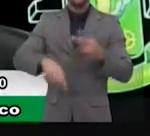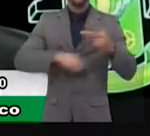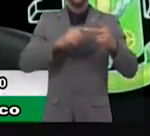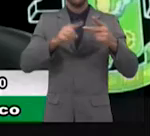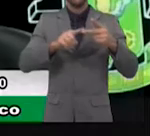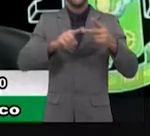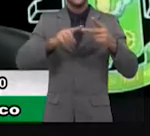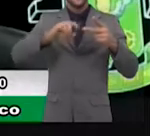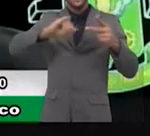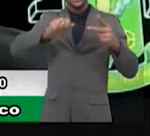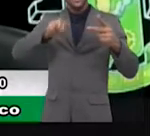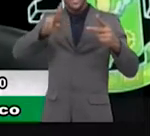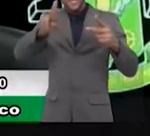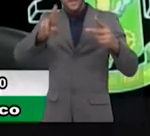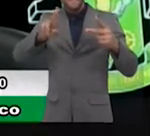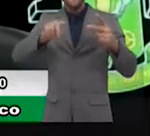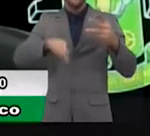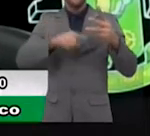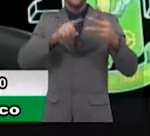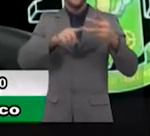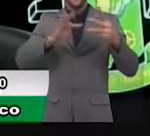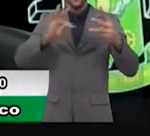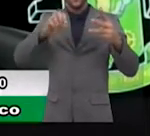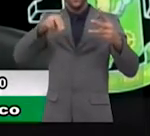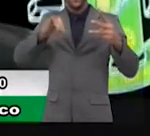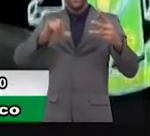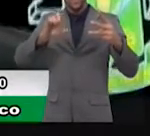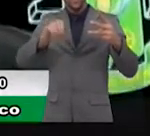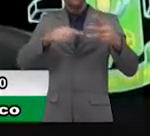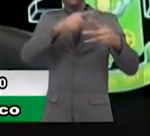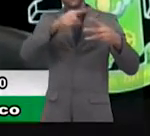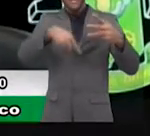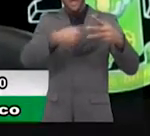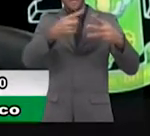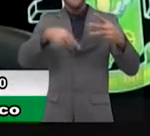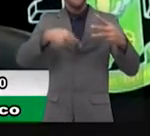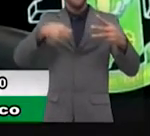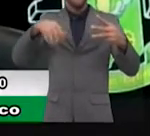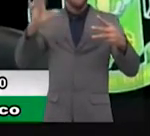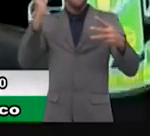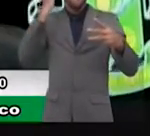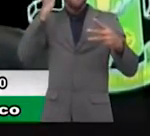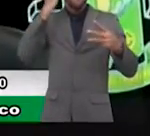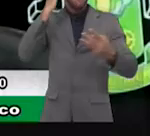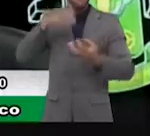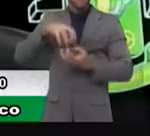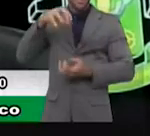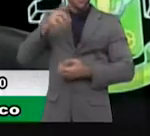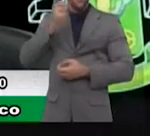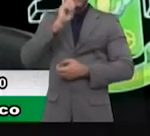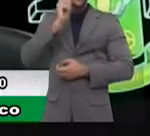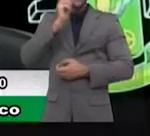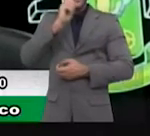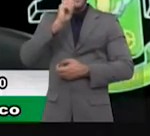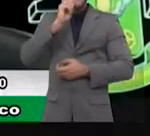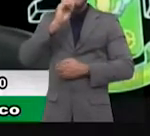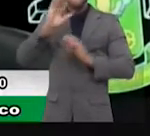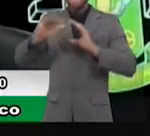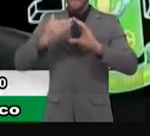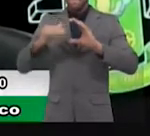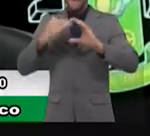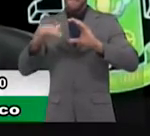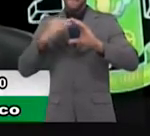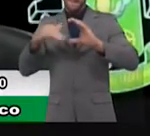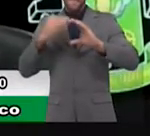nós fizemos uma homenagem aqui para os decanos desta casa. Era um pedido, todo dia a vereadora Ana Paula me mandava mensagem, eu tenho